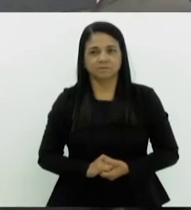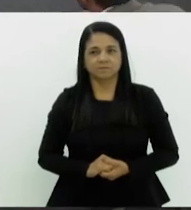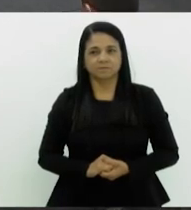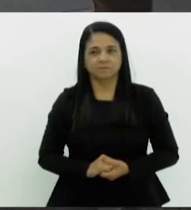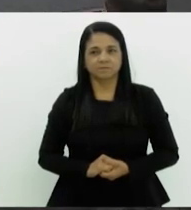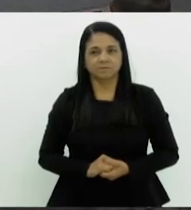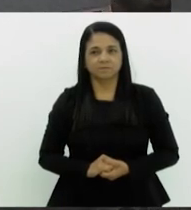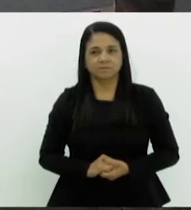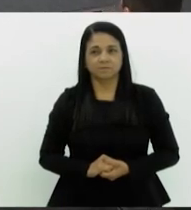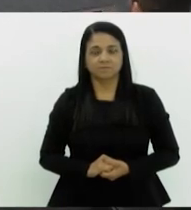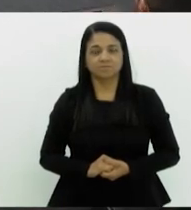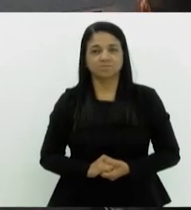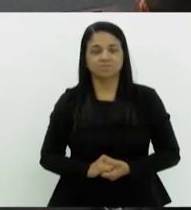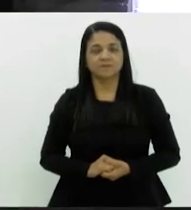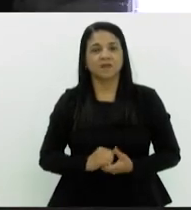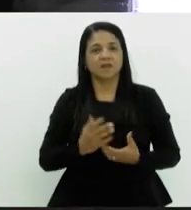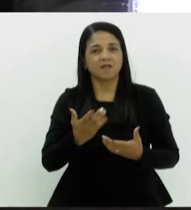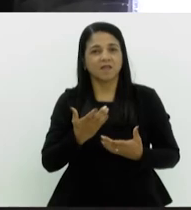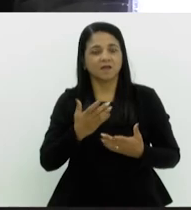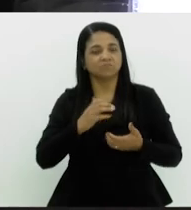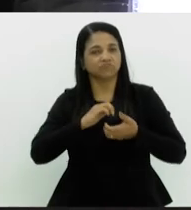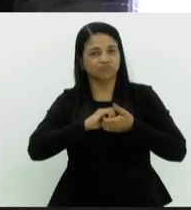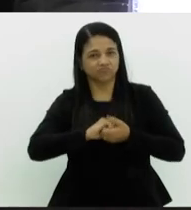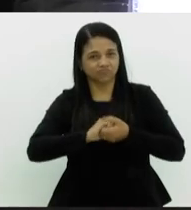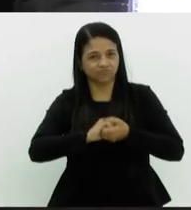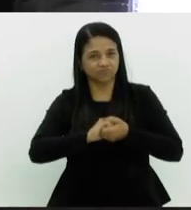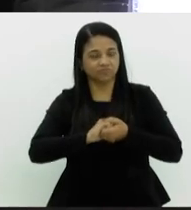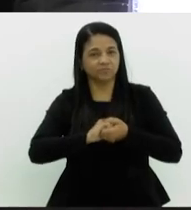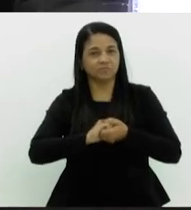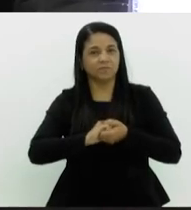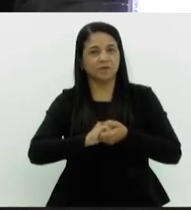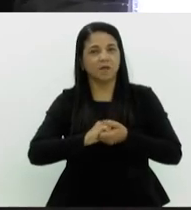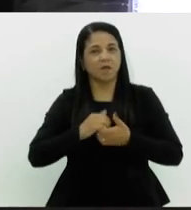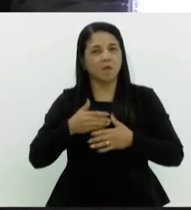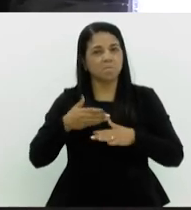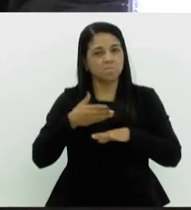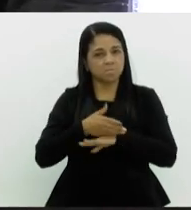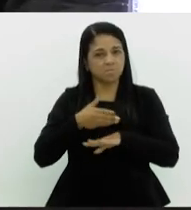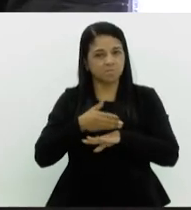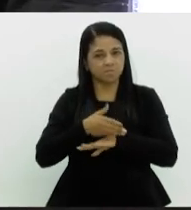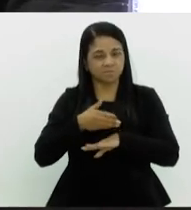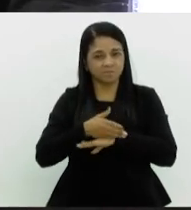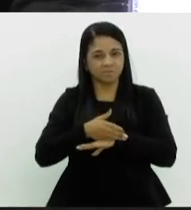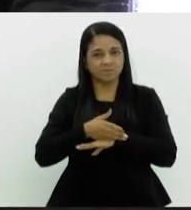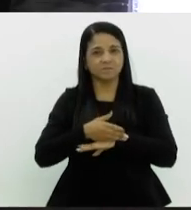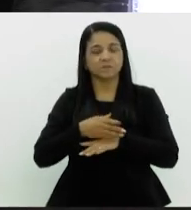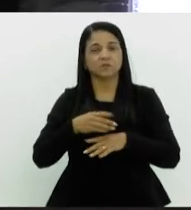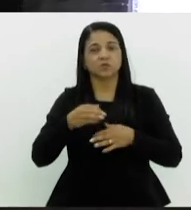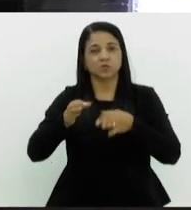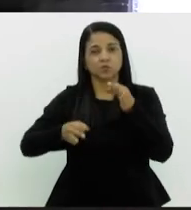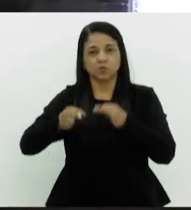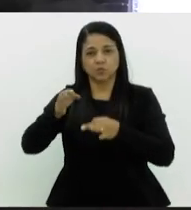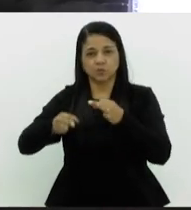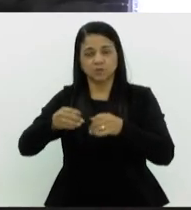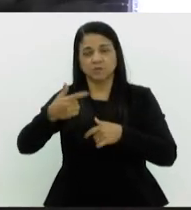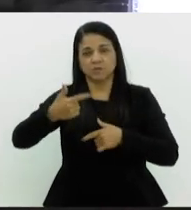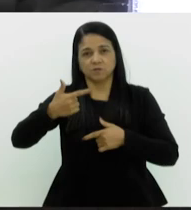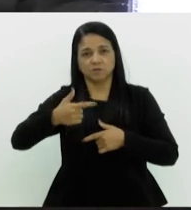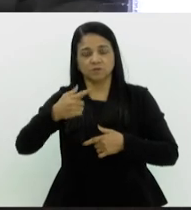Som. Quero saudar a presença do juiz e segundo vice-presidente da